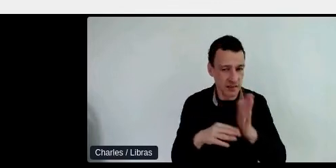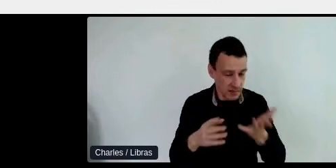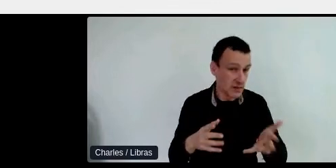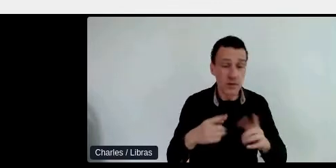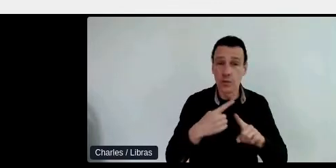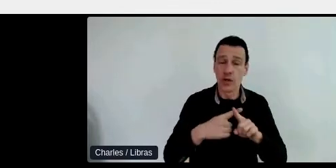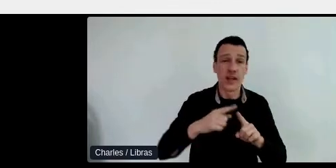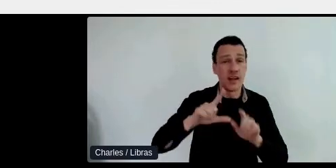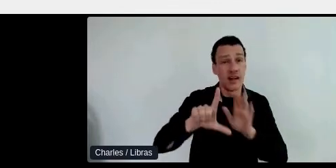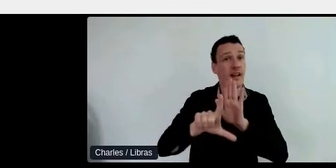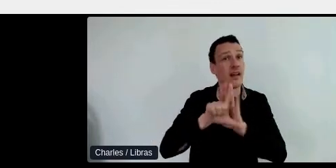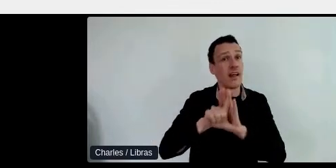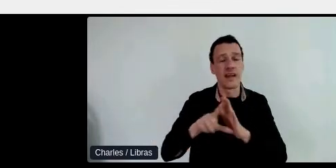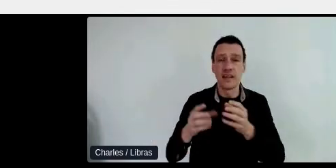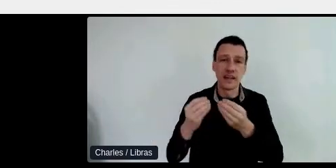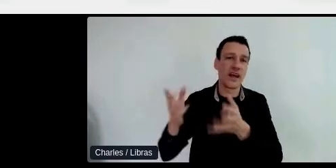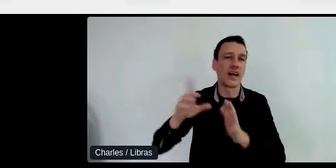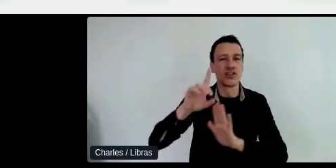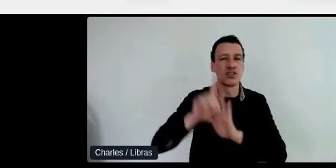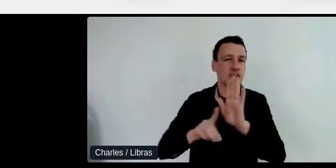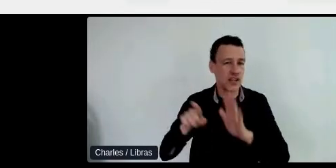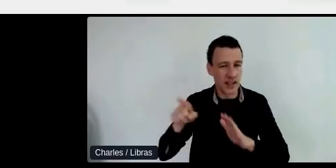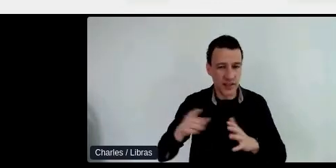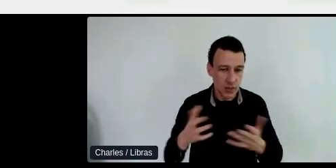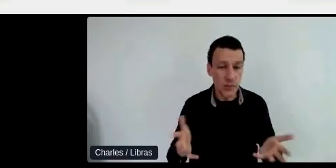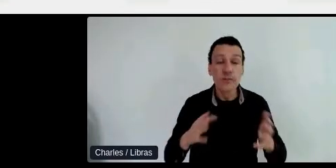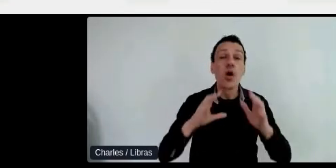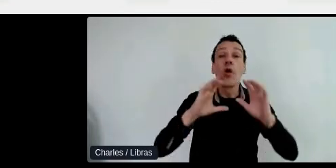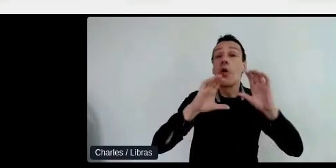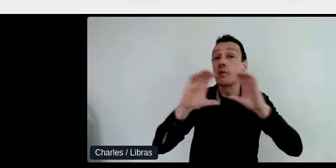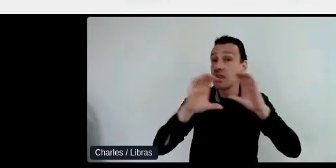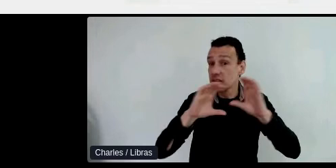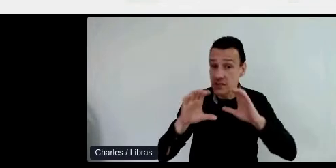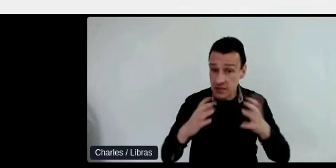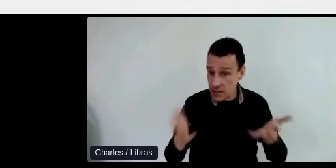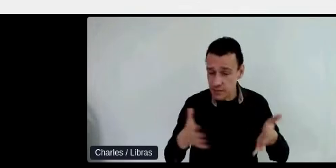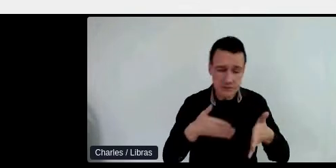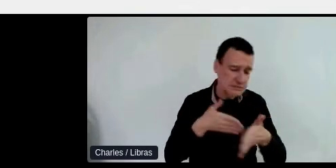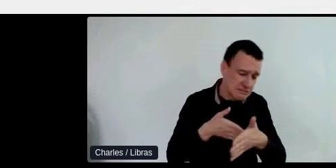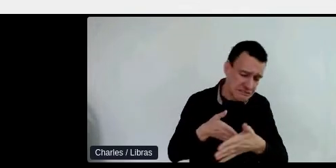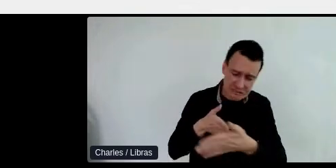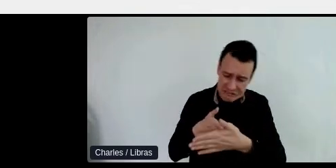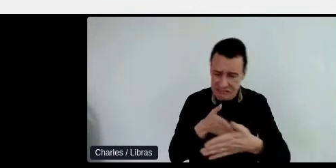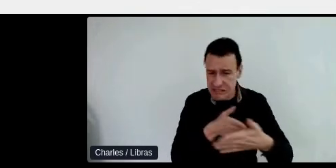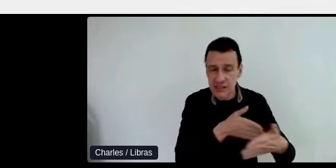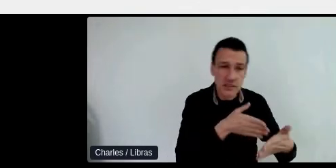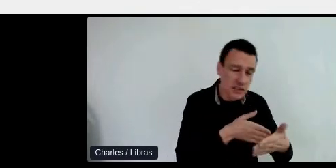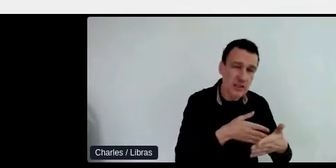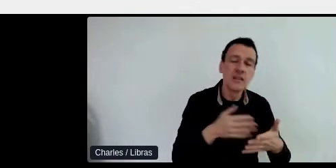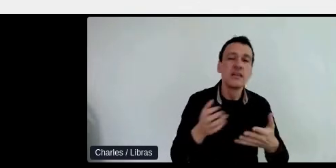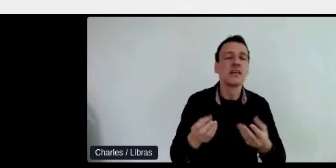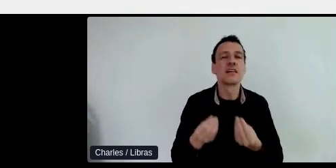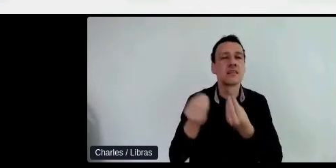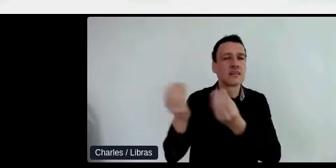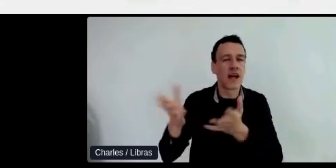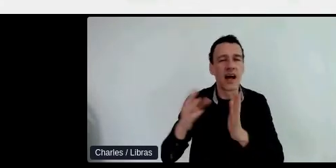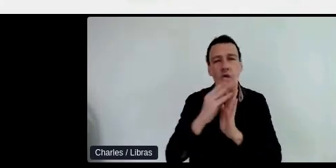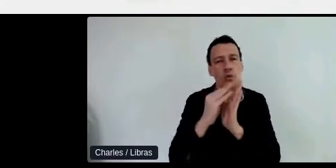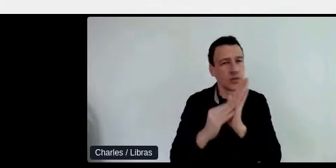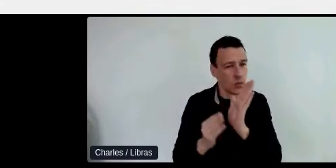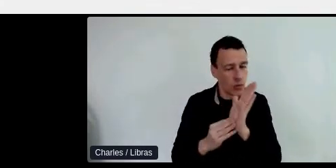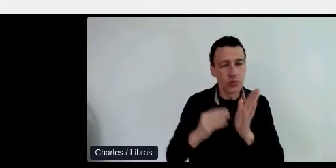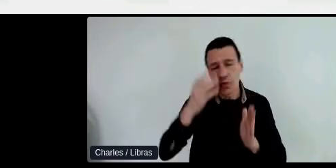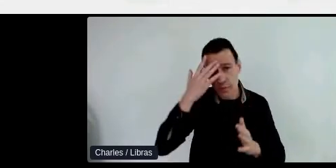né? A comunicação, de mover as barreiras de comunicação, aí, oferecer conteúdos de formas que as pessoas consigam